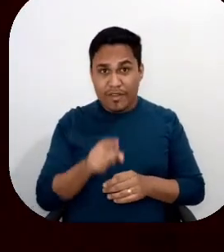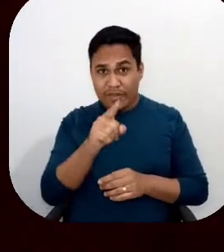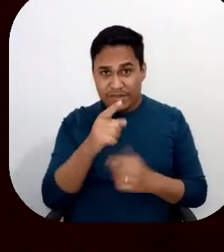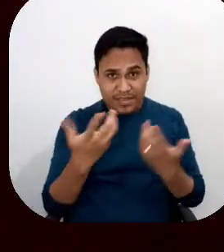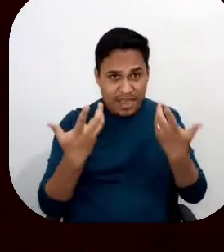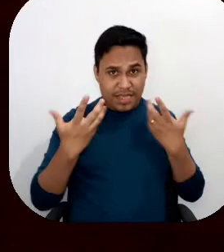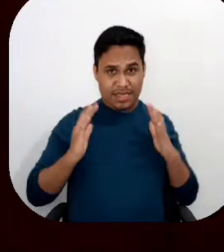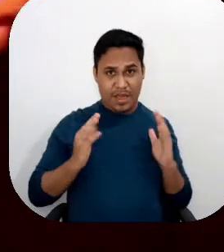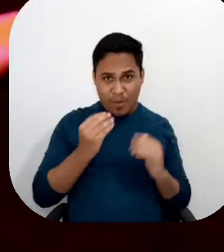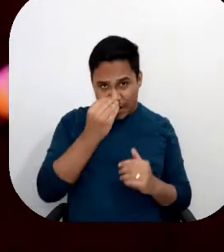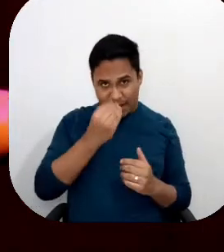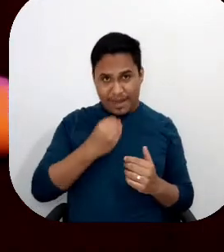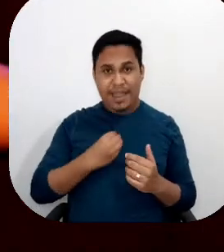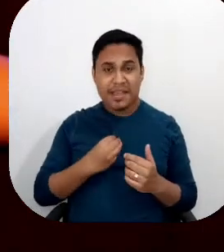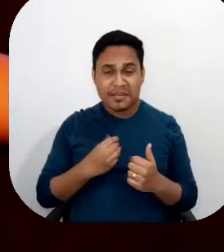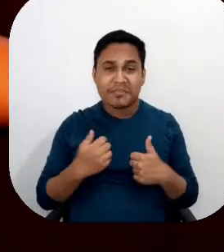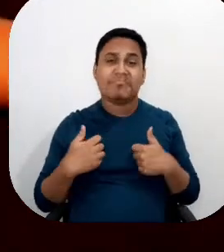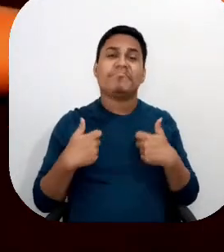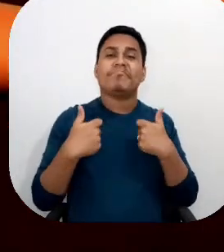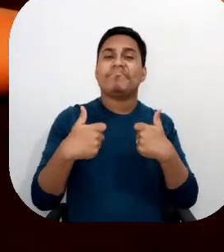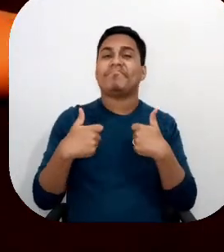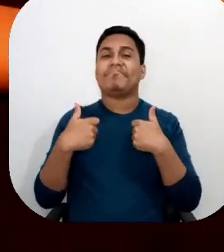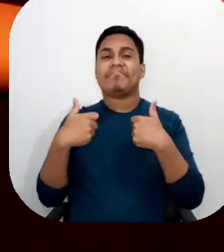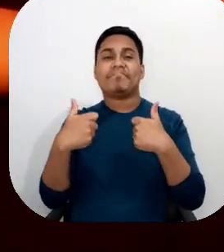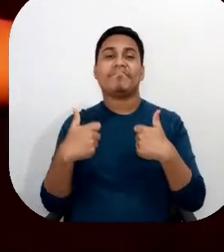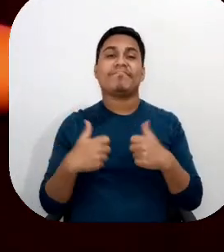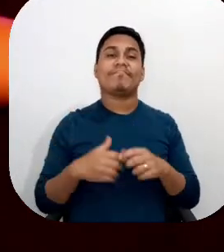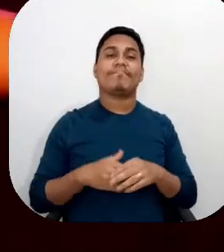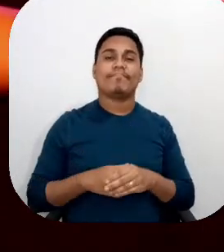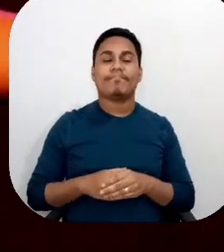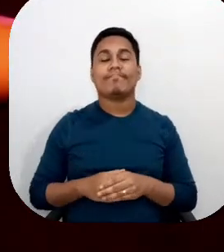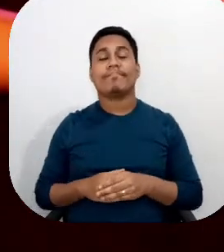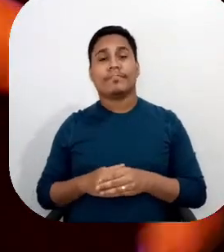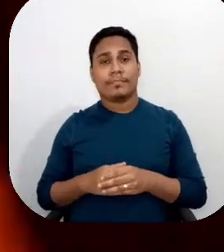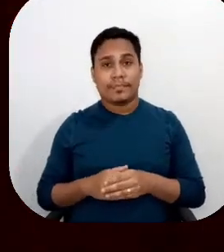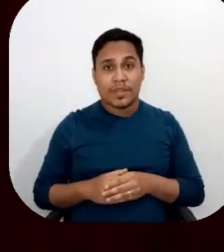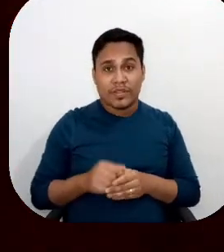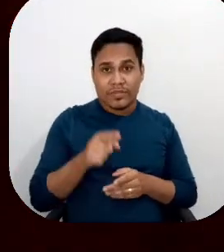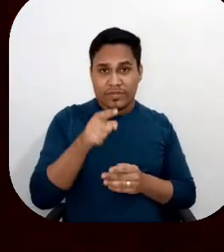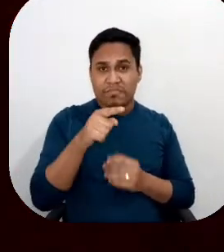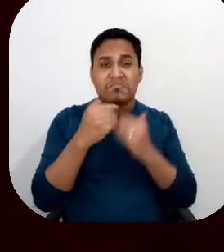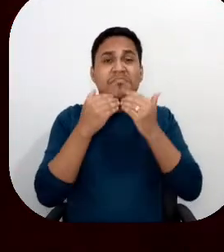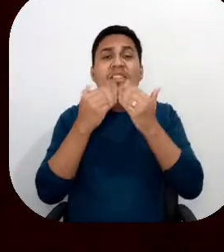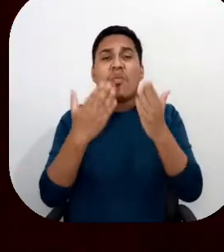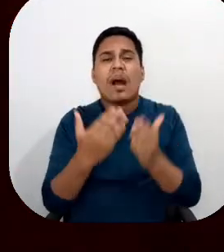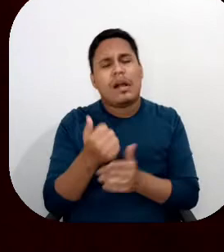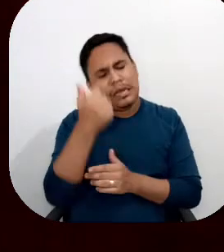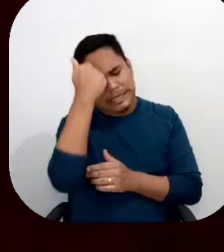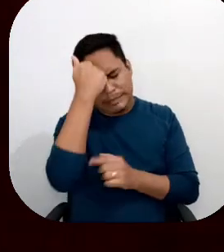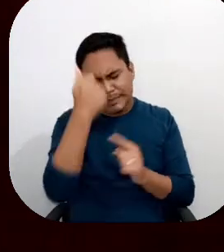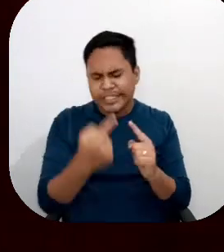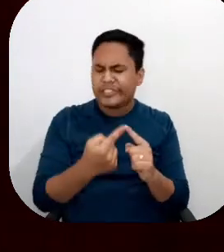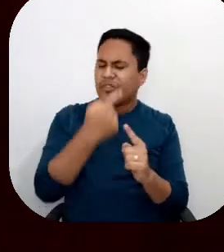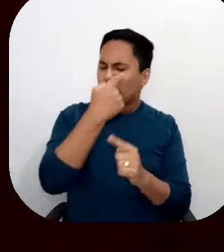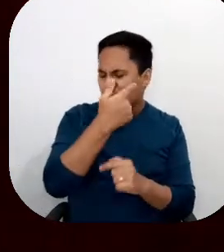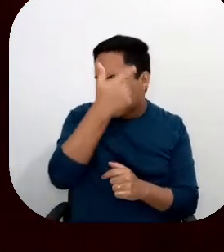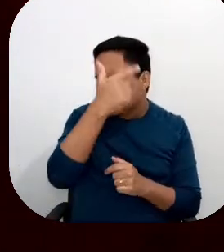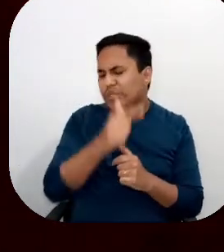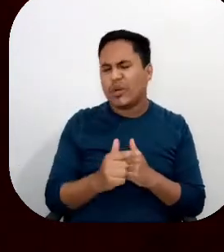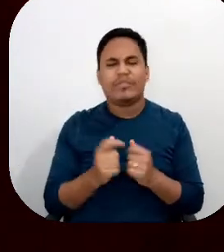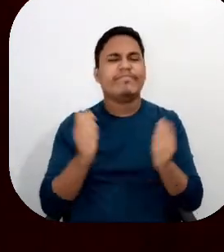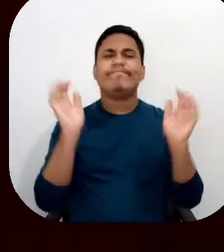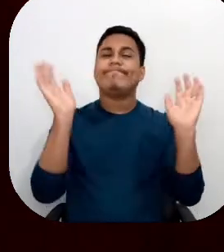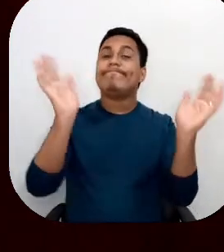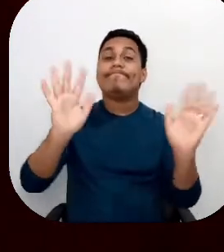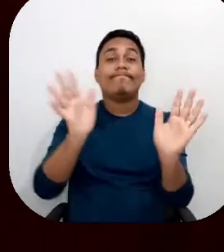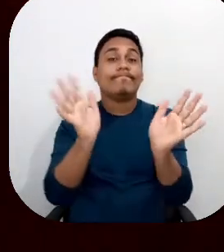Eu sei que você não me quer mais. Não adianta